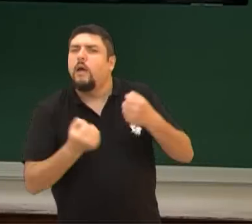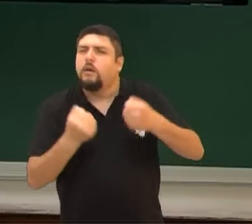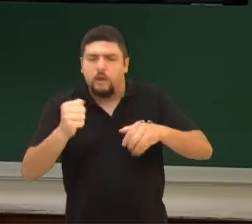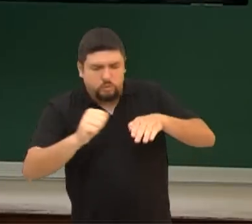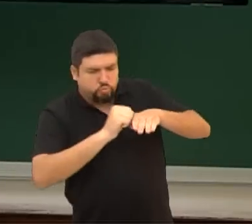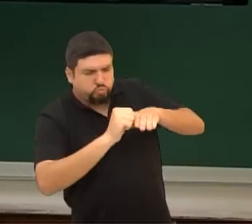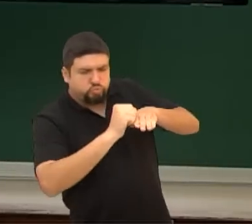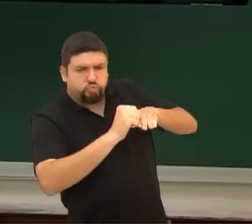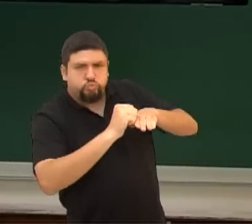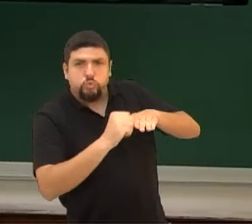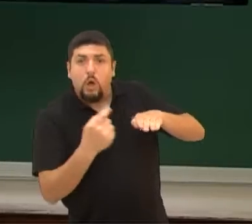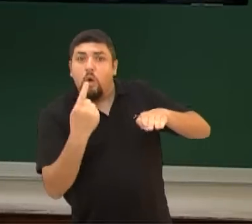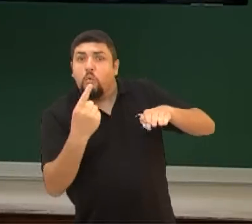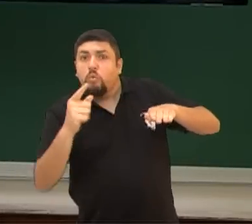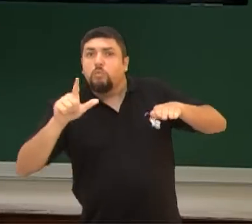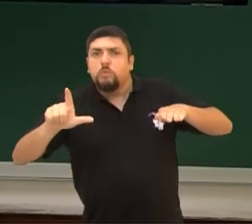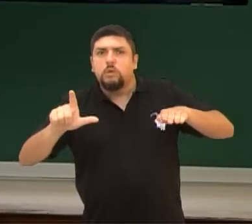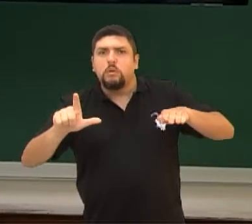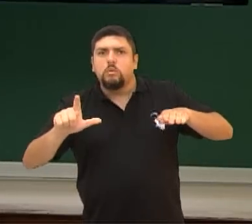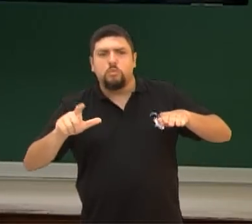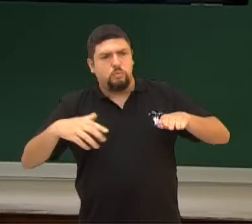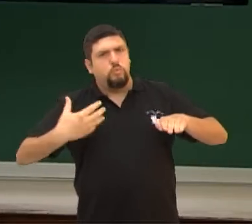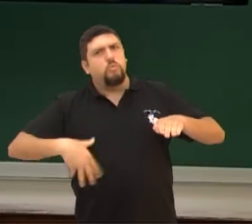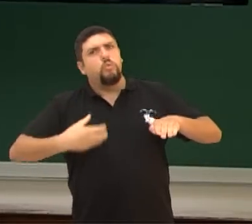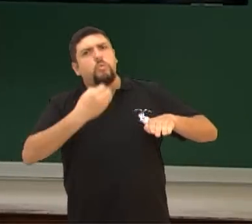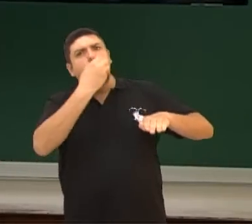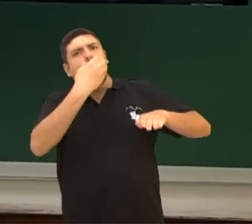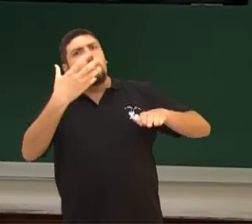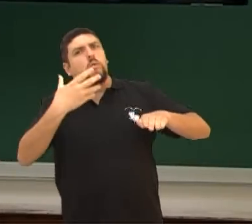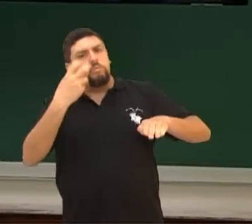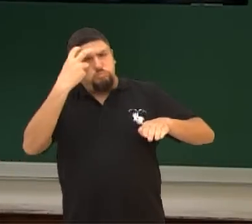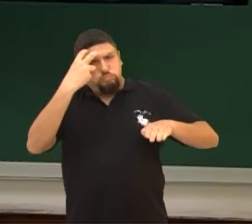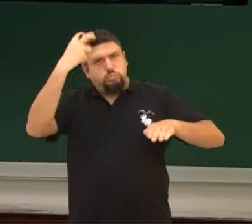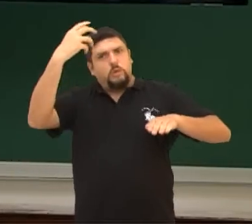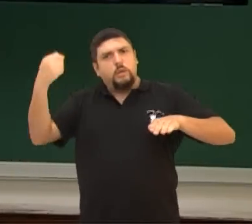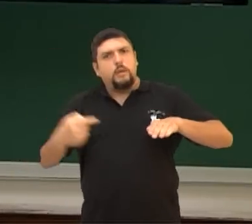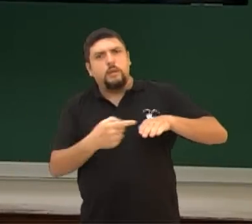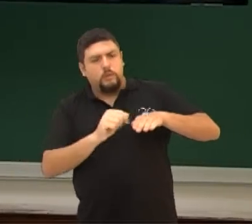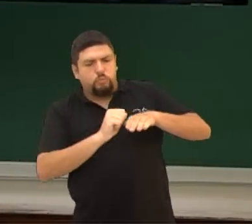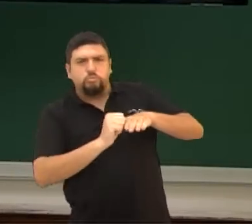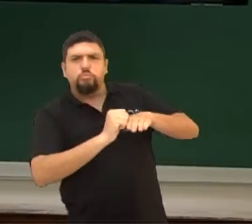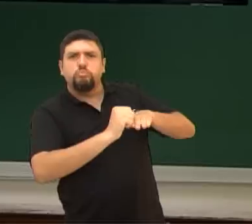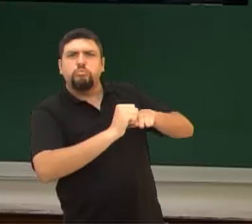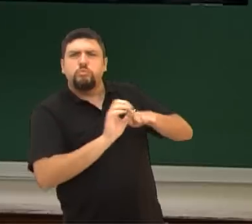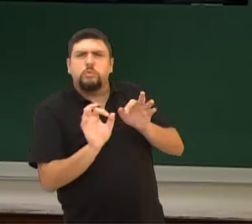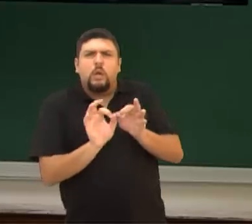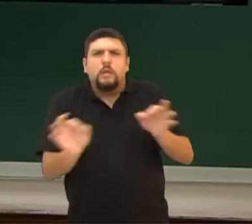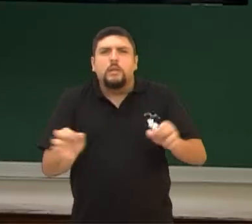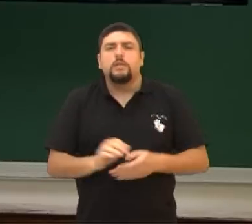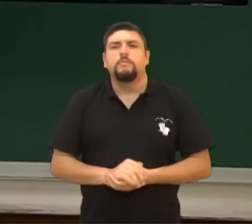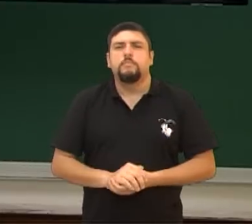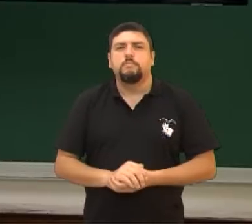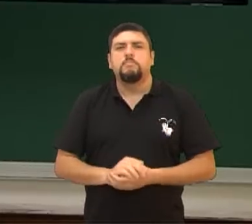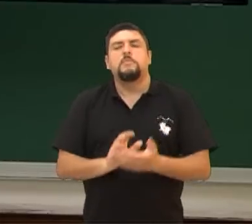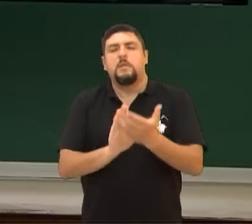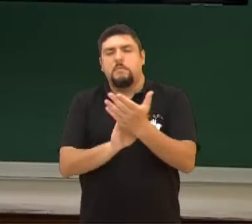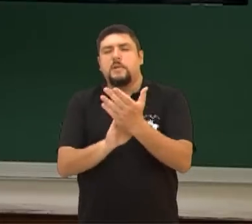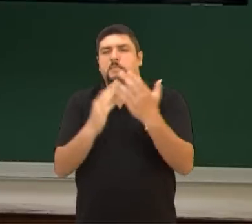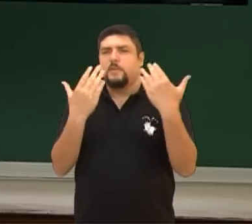Olha isso. Isso é ou não é uma medida inteligente e consciente do uso da água? Parabéns para quem